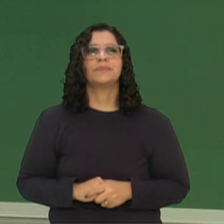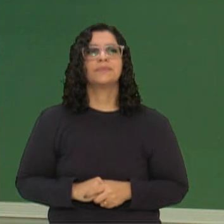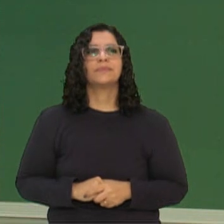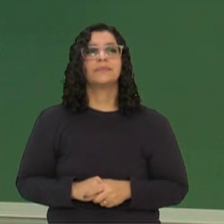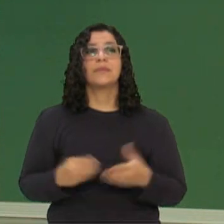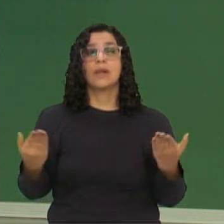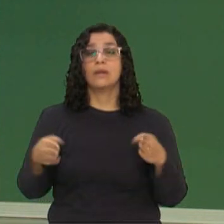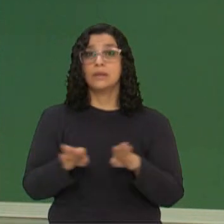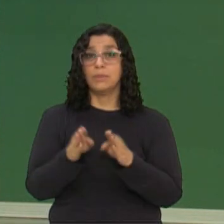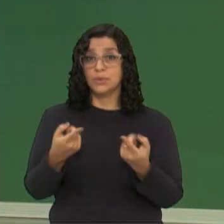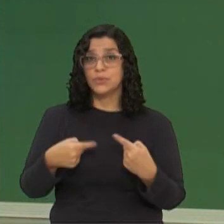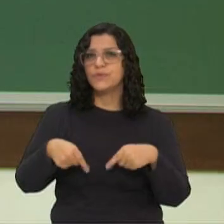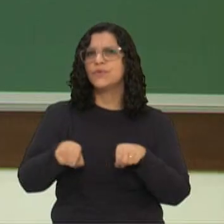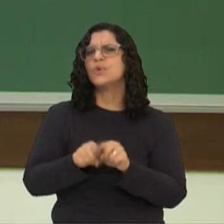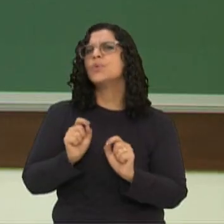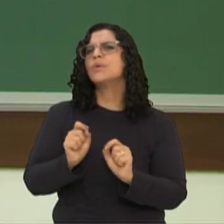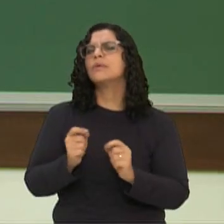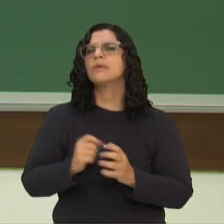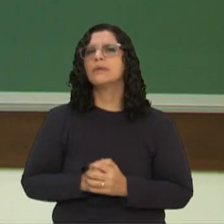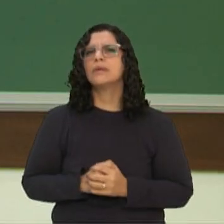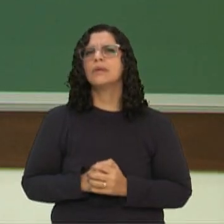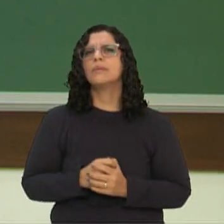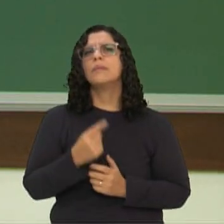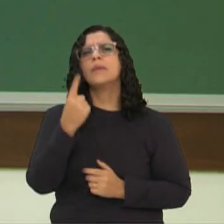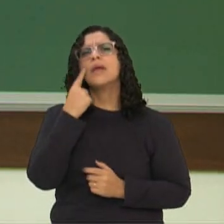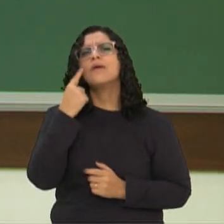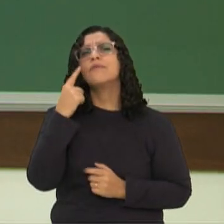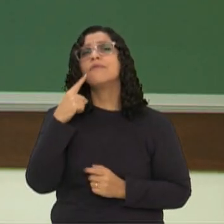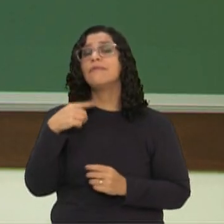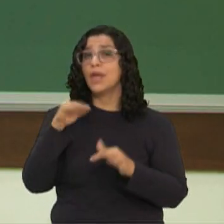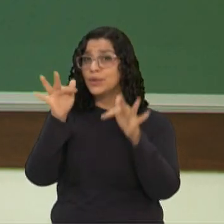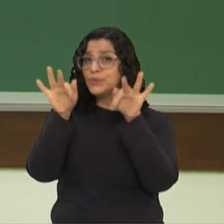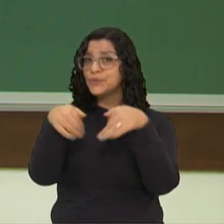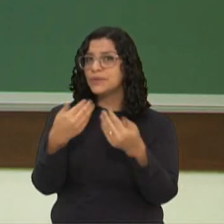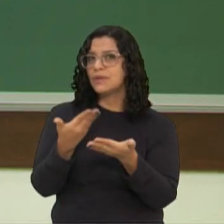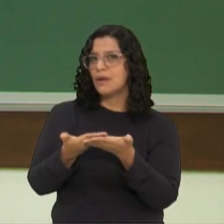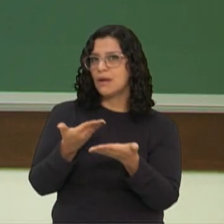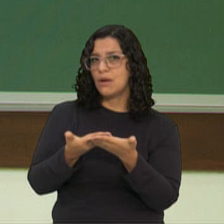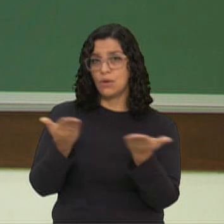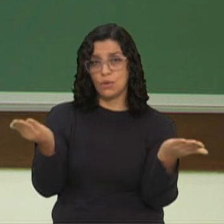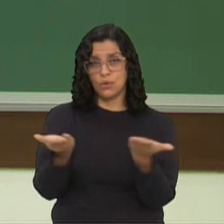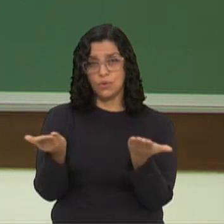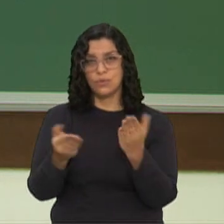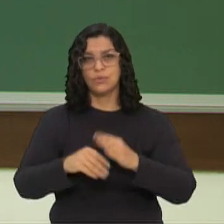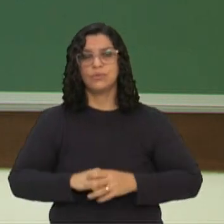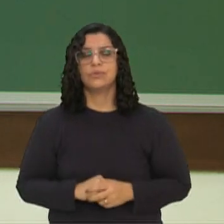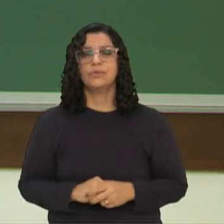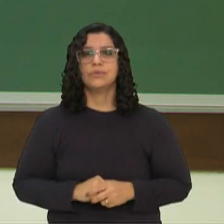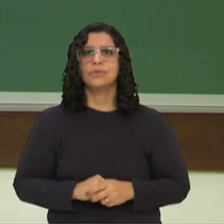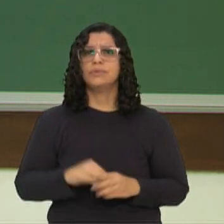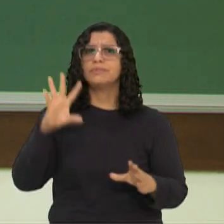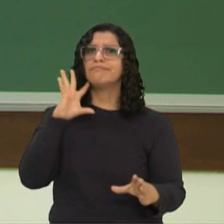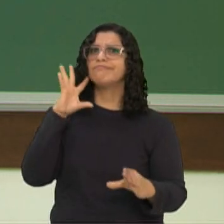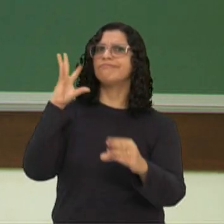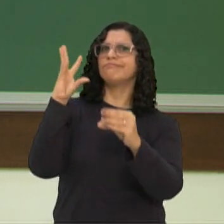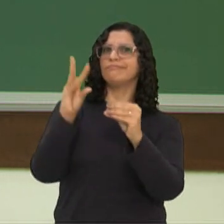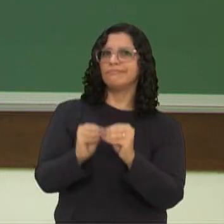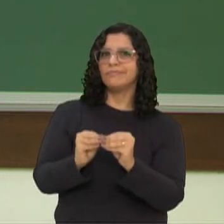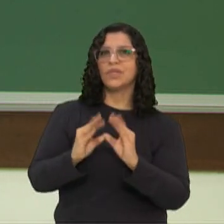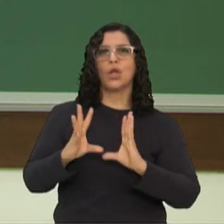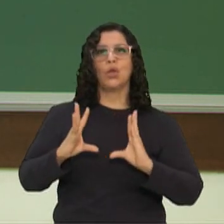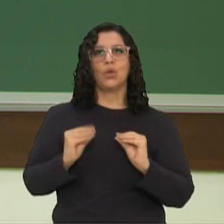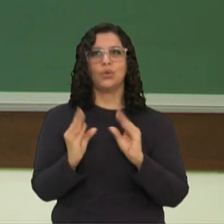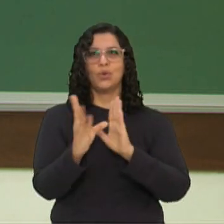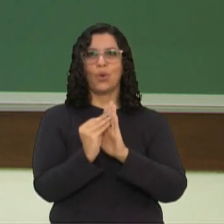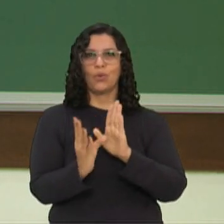Feito isso, então, nós vamos passar aqui para a etapa final da nossa aula de hoje. Vamos retomar aqui o que